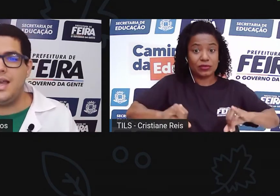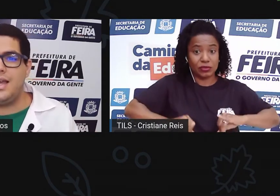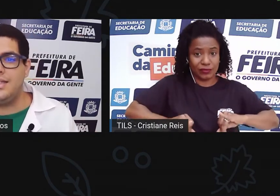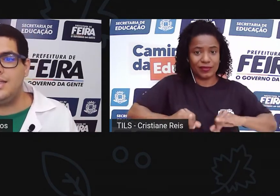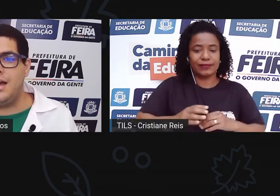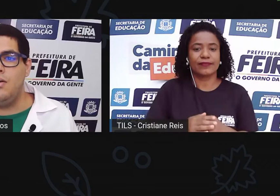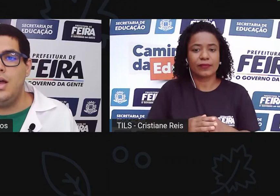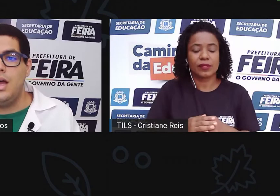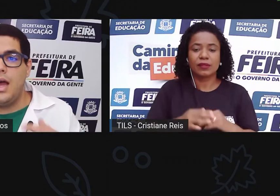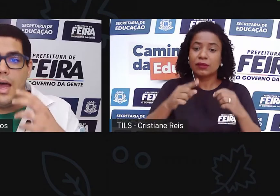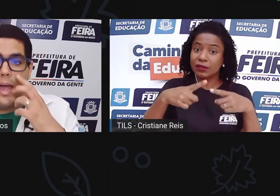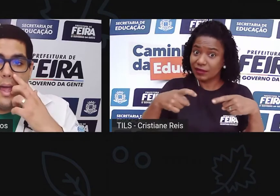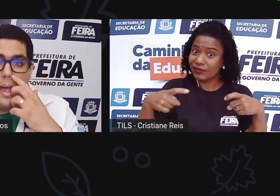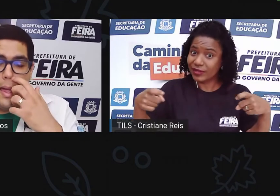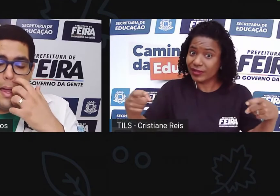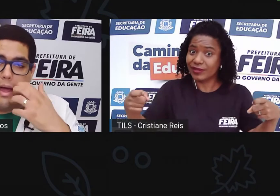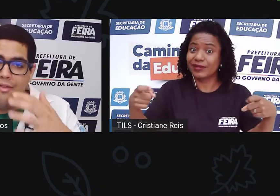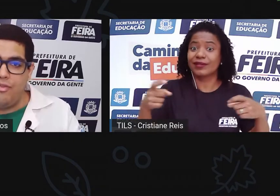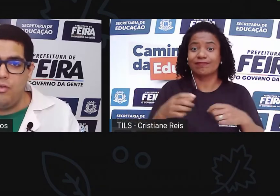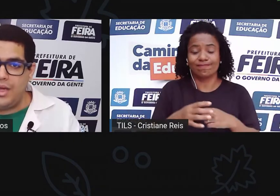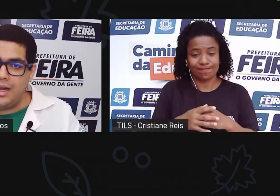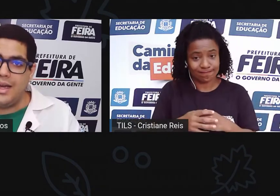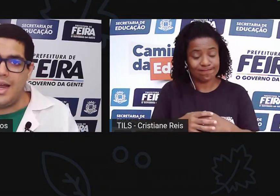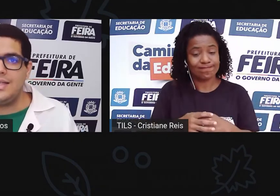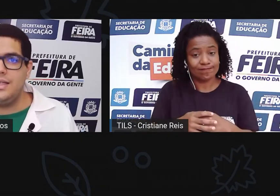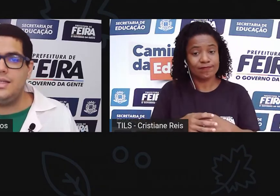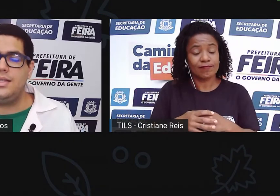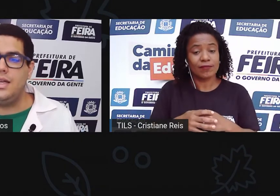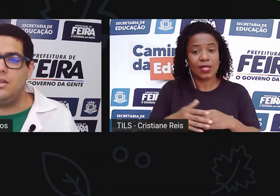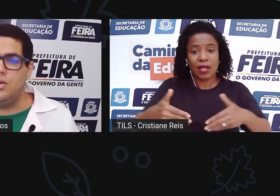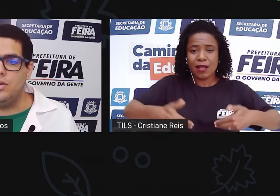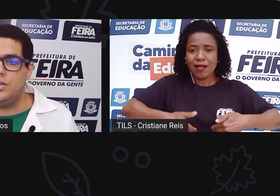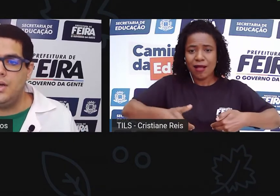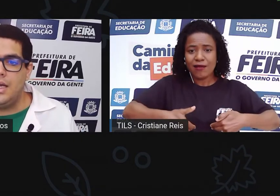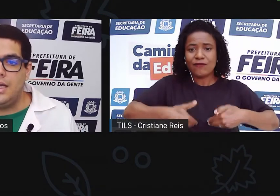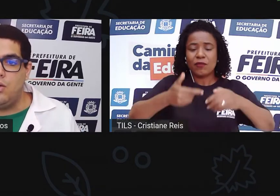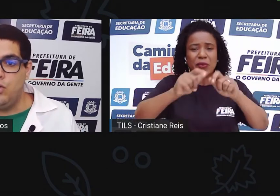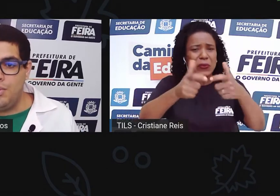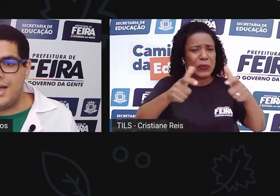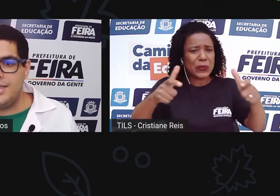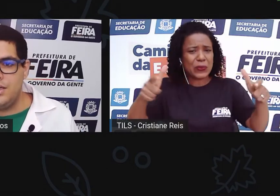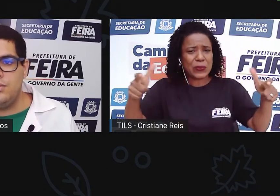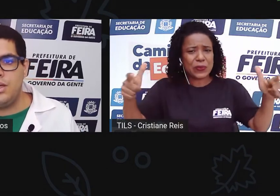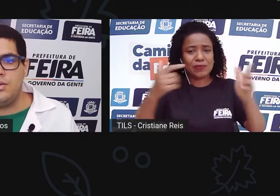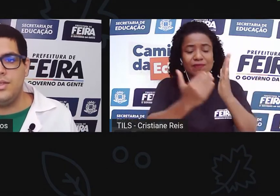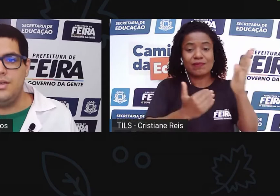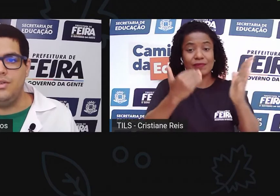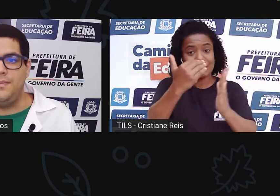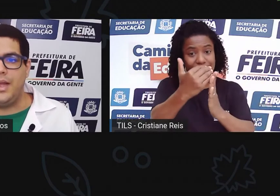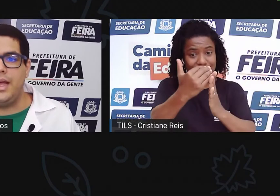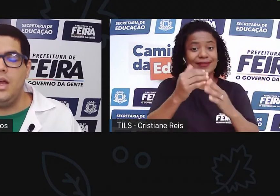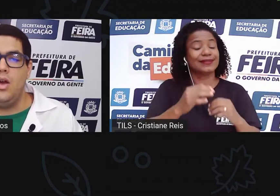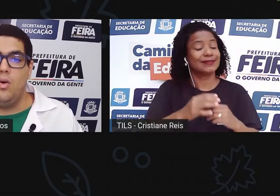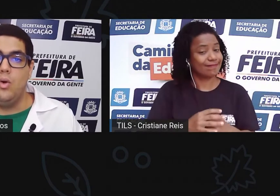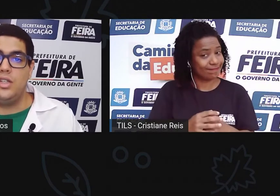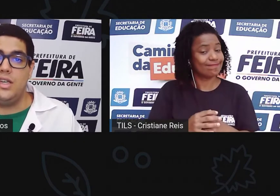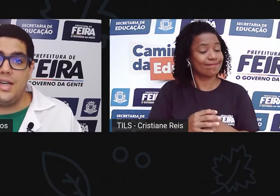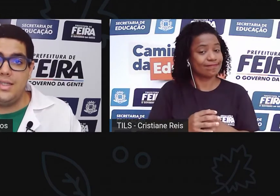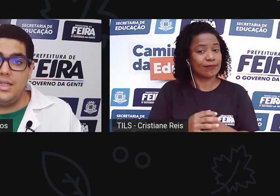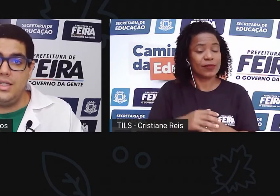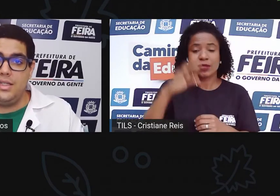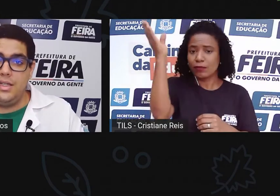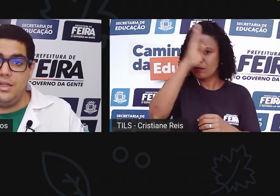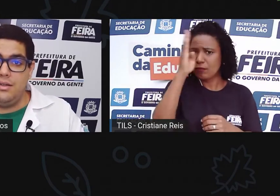citei, as guerras e tal, a fome ela cresce nesses territórios. No Brasil, inclusive, né? Hoje